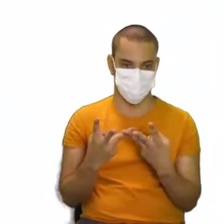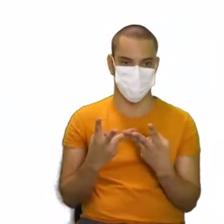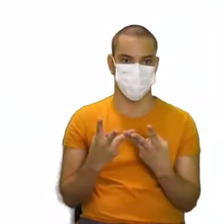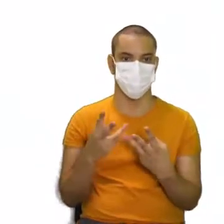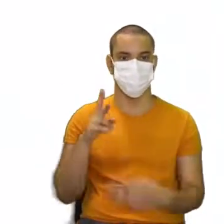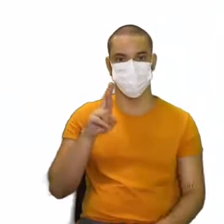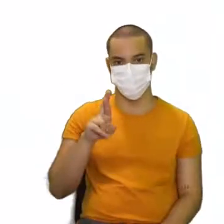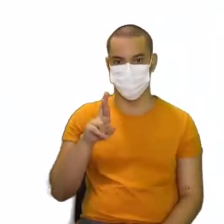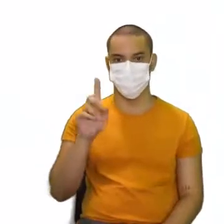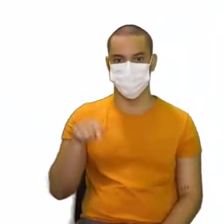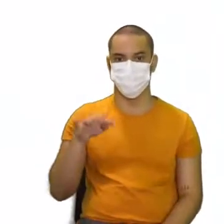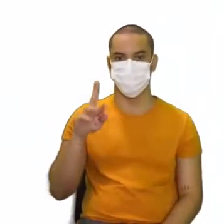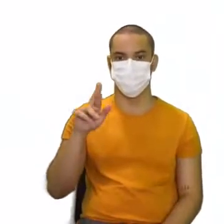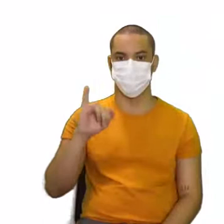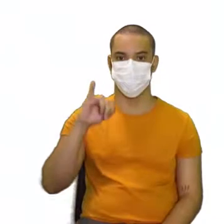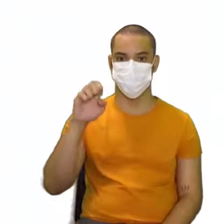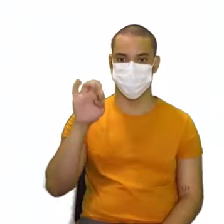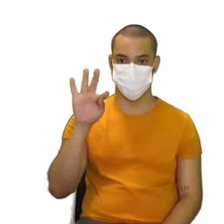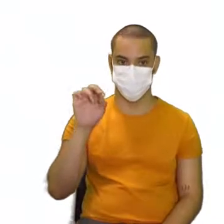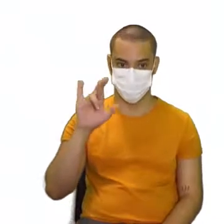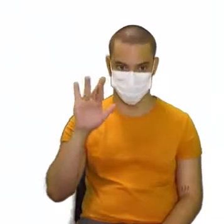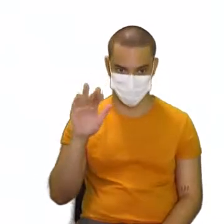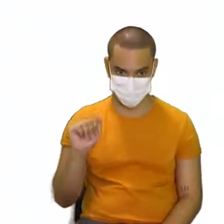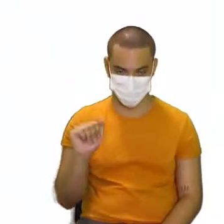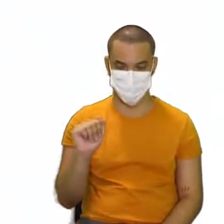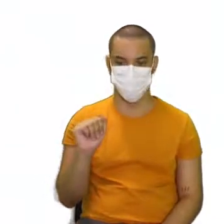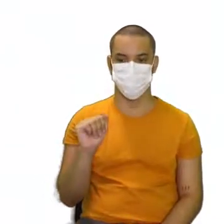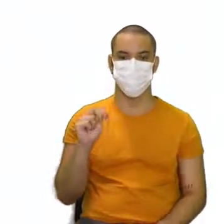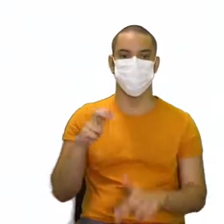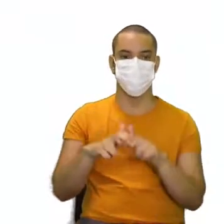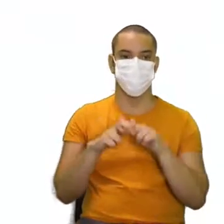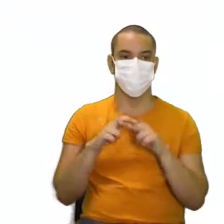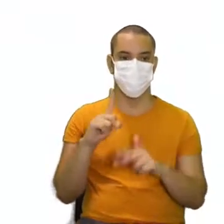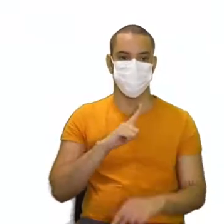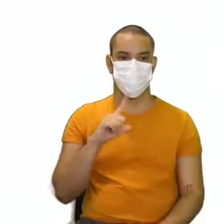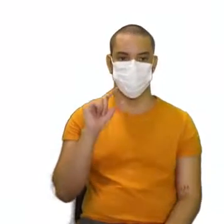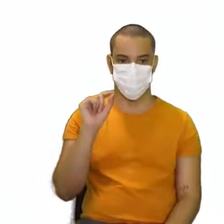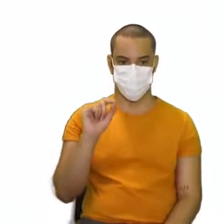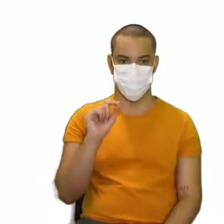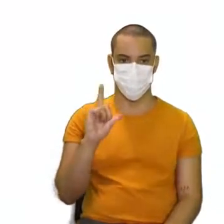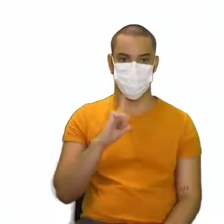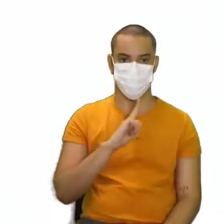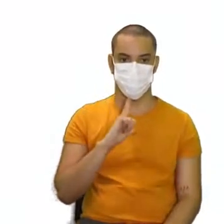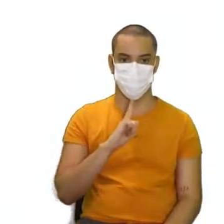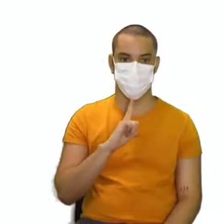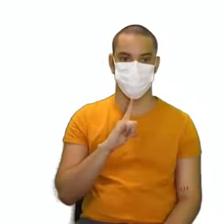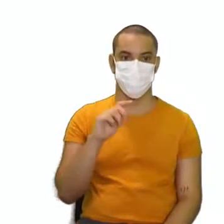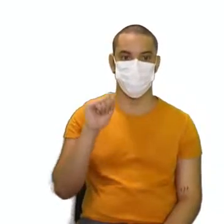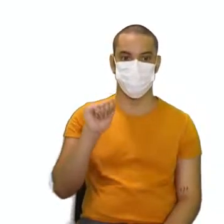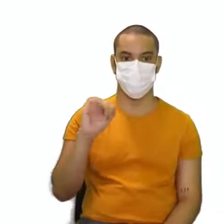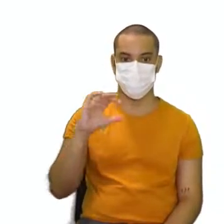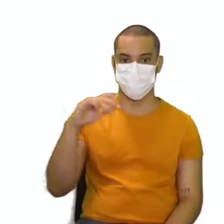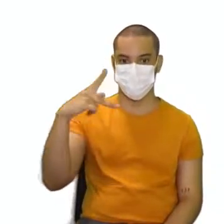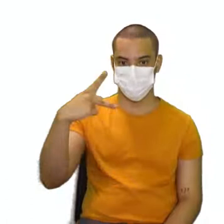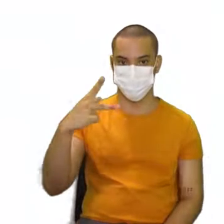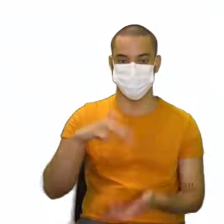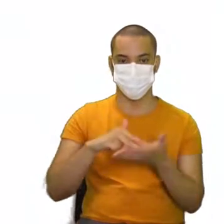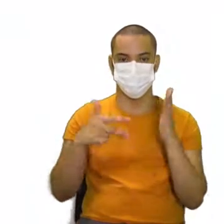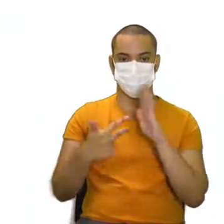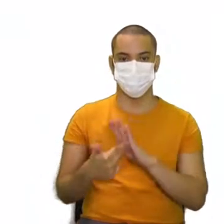da sua trajetória Olha só movimento circular eu tenho o seguinte aceleração centrípeta é